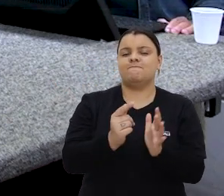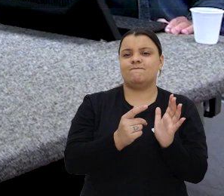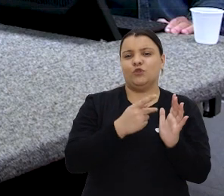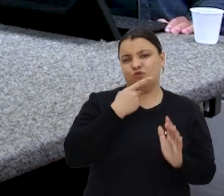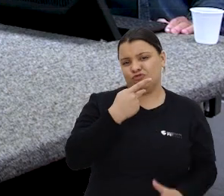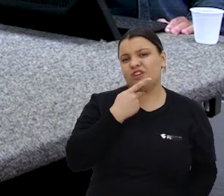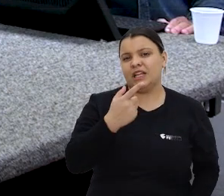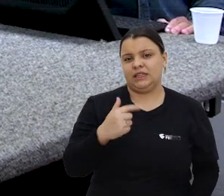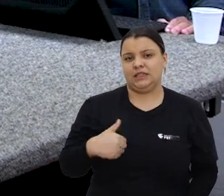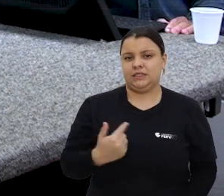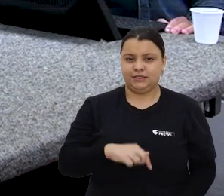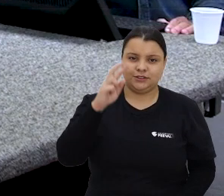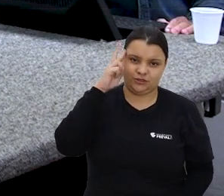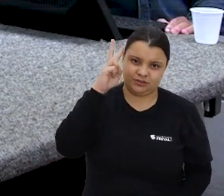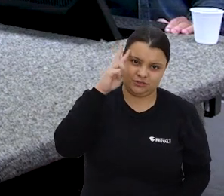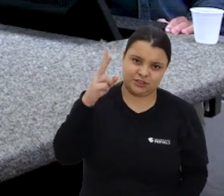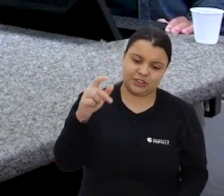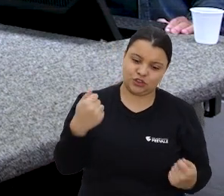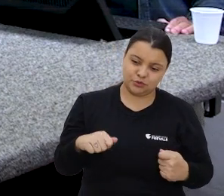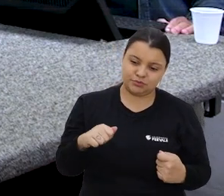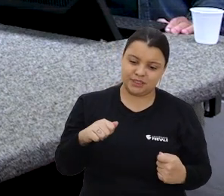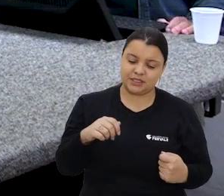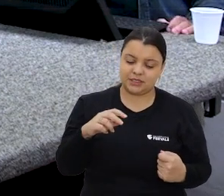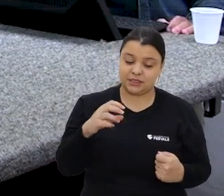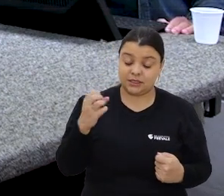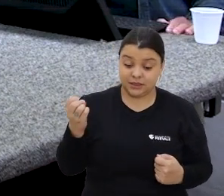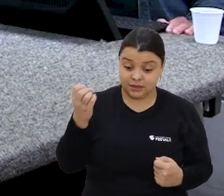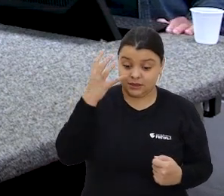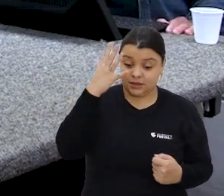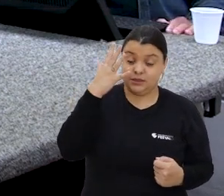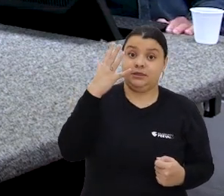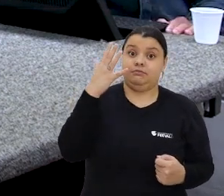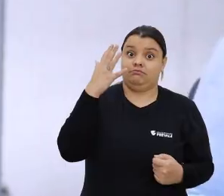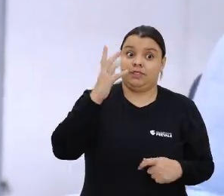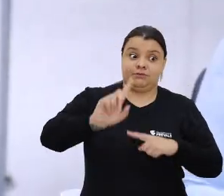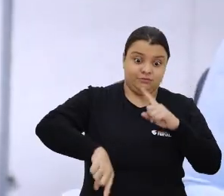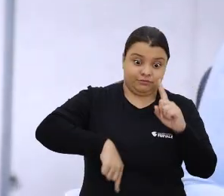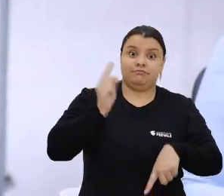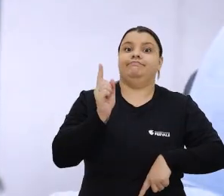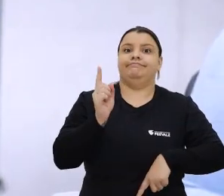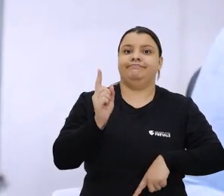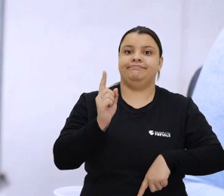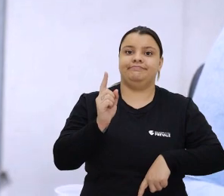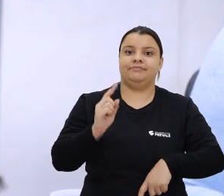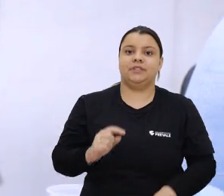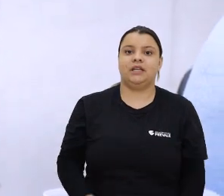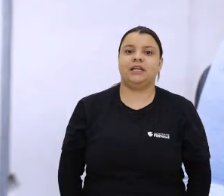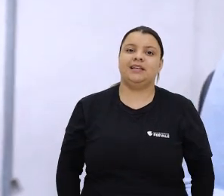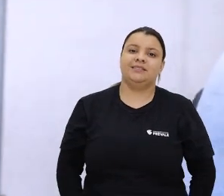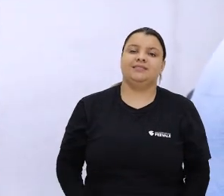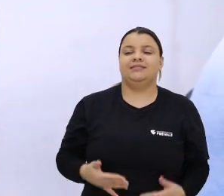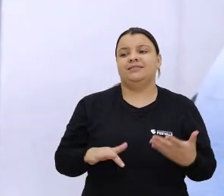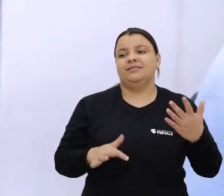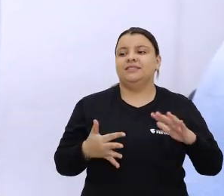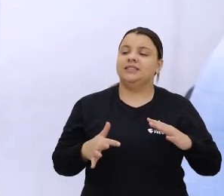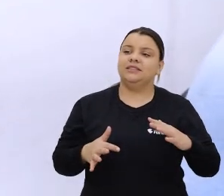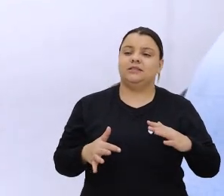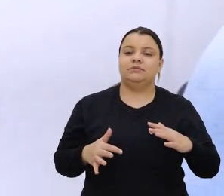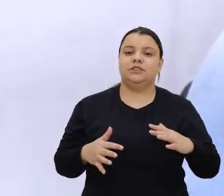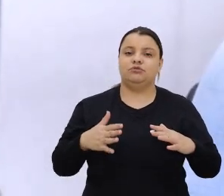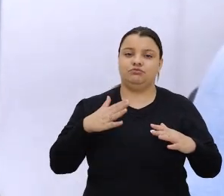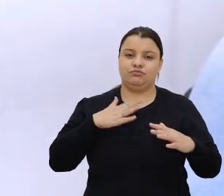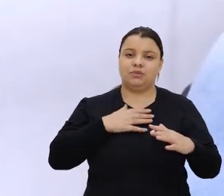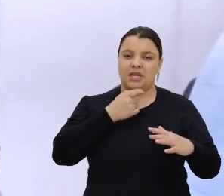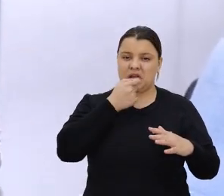trajetórias, automaticamente a gente tem que lembrar de alguns episódios de superação, né? E, infelizmente, para a negritude, assim